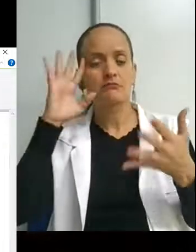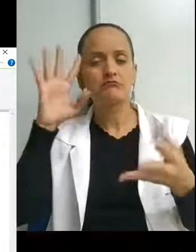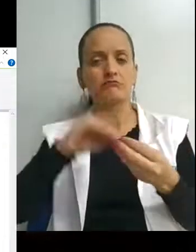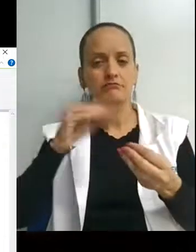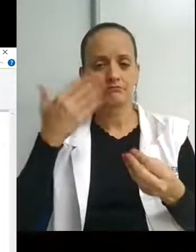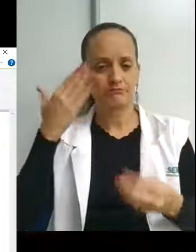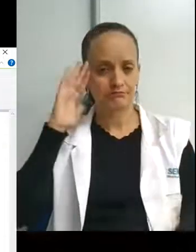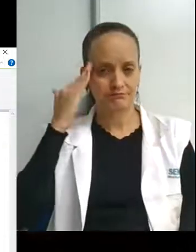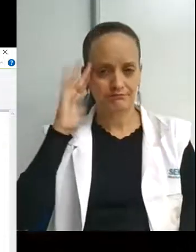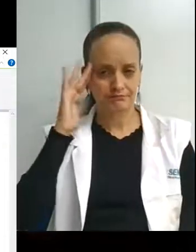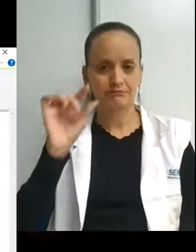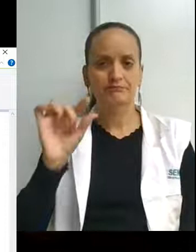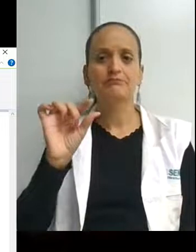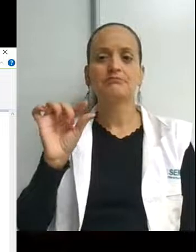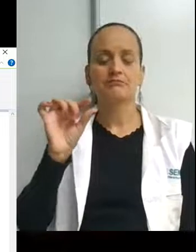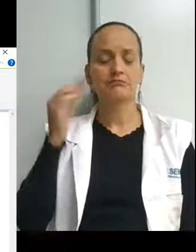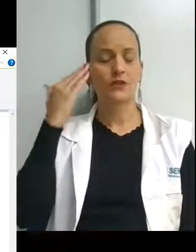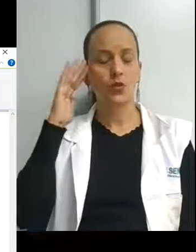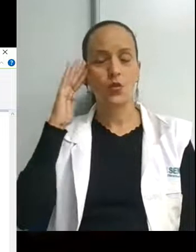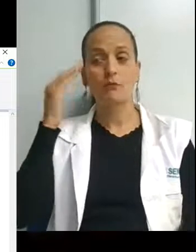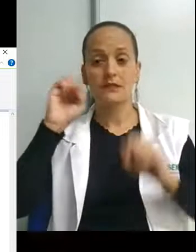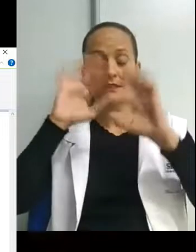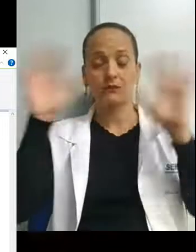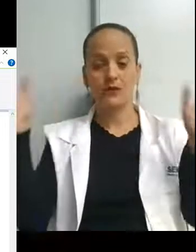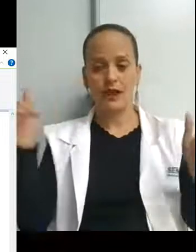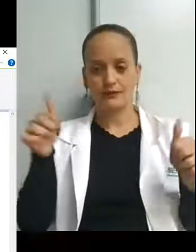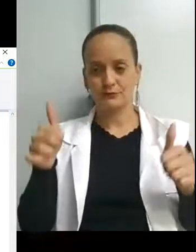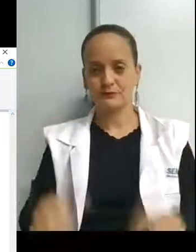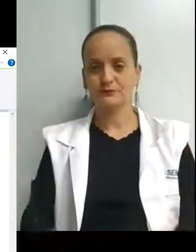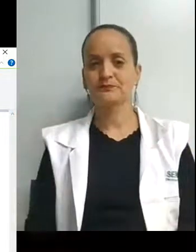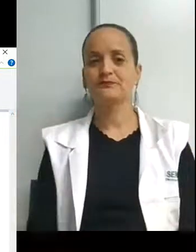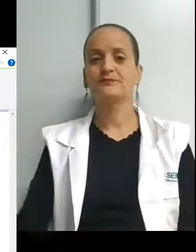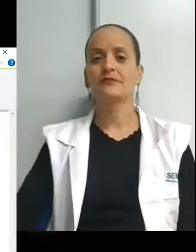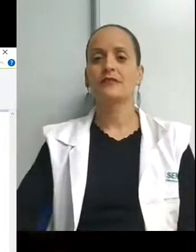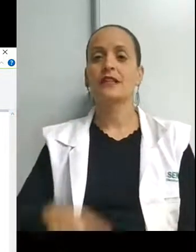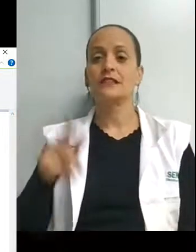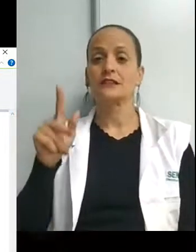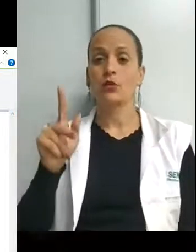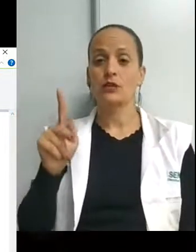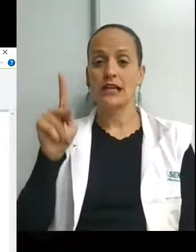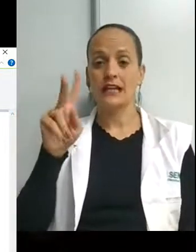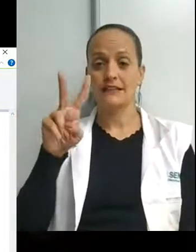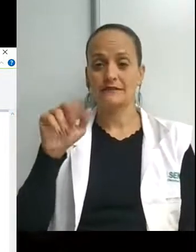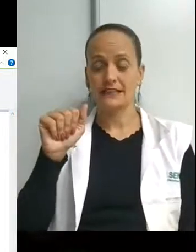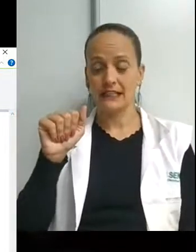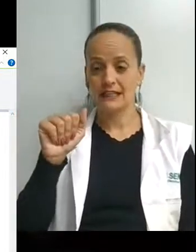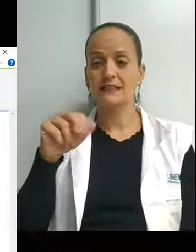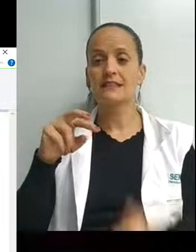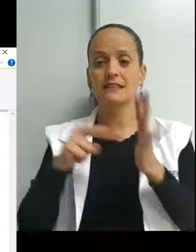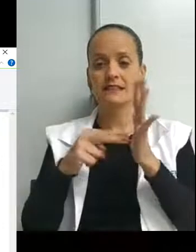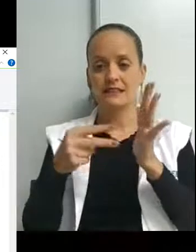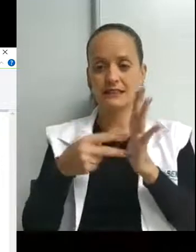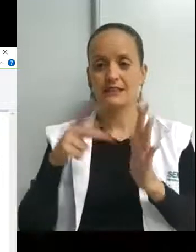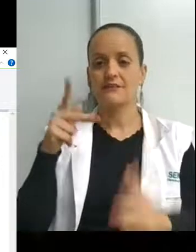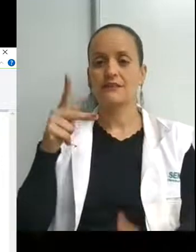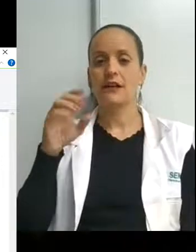vocês terem essa informação aqui, né? Então, ó, kVA é potência